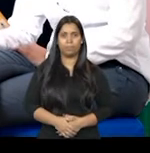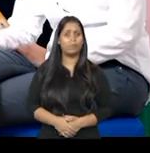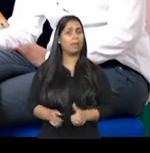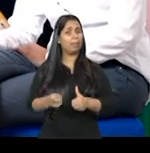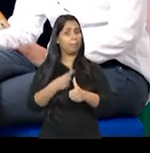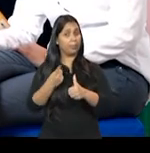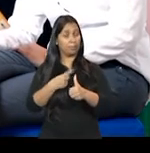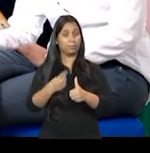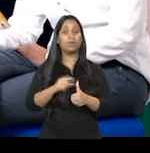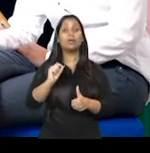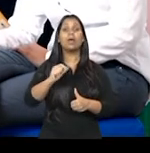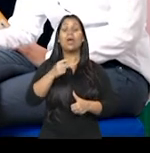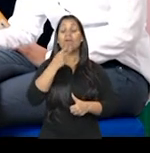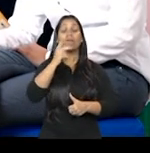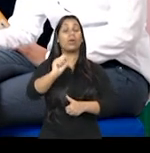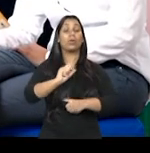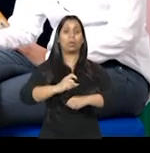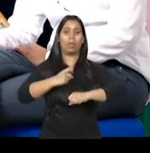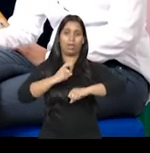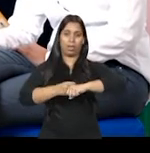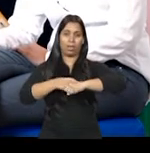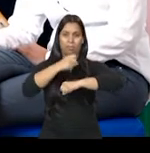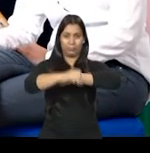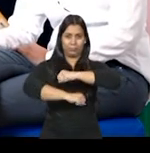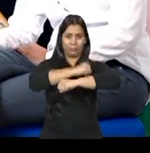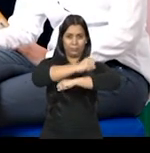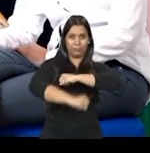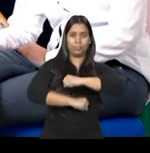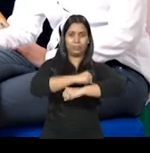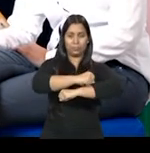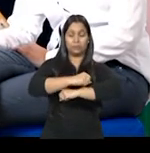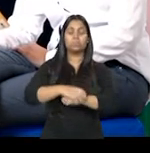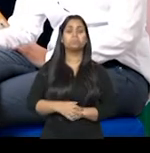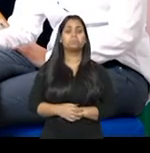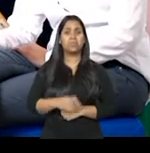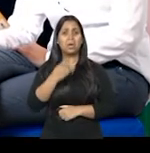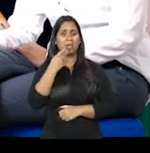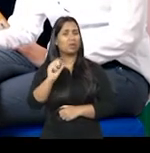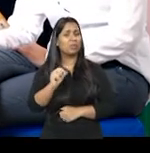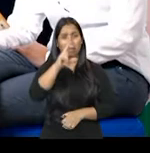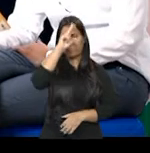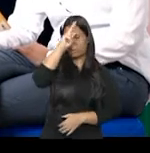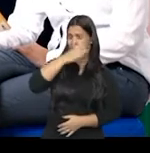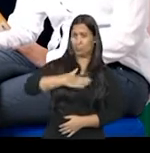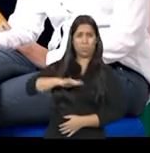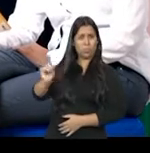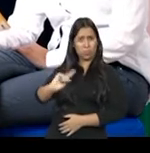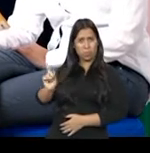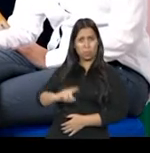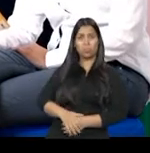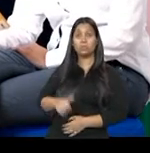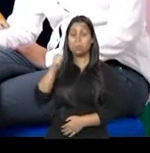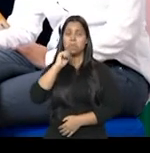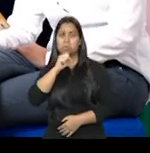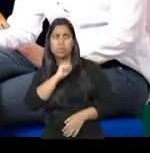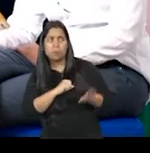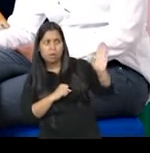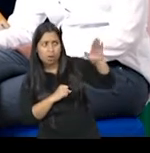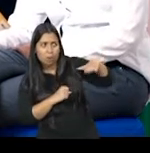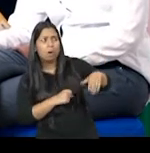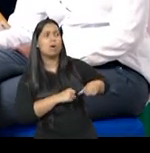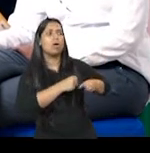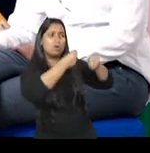mesmo e chama-se Estátuas. Começa dizendo que eu me queixara de baratas. Uma senhora ouviu-me.